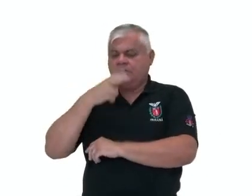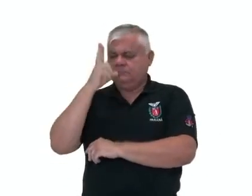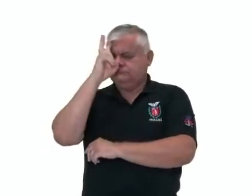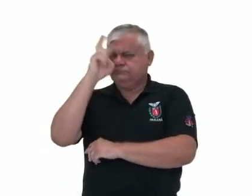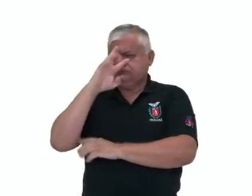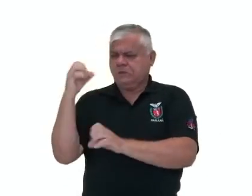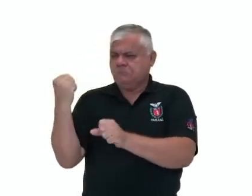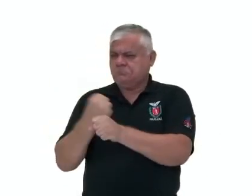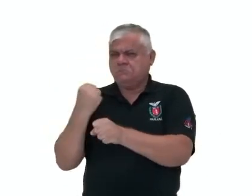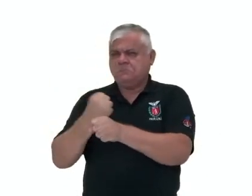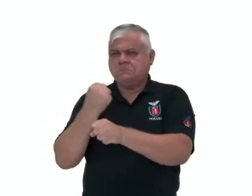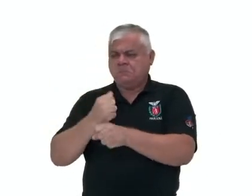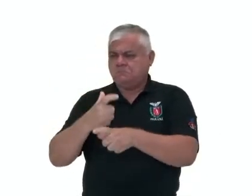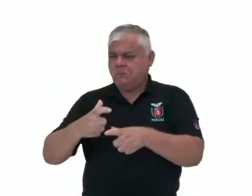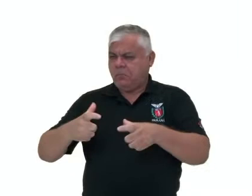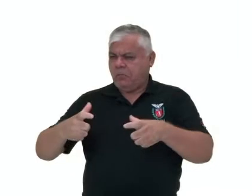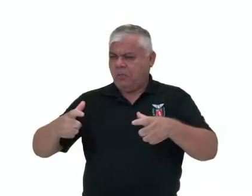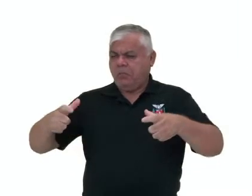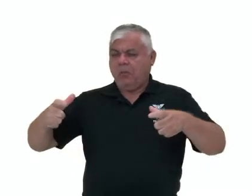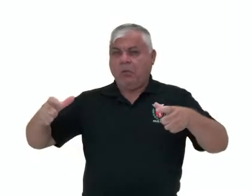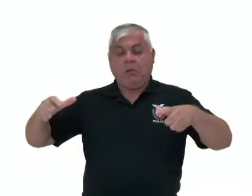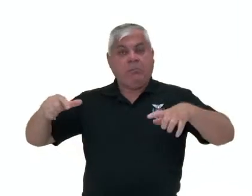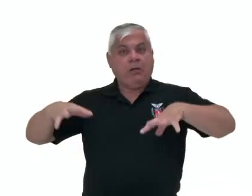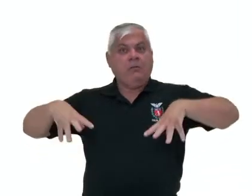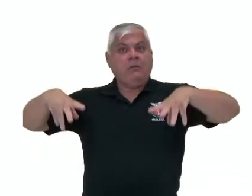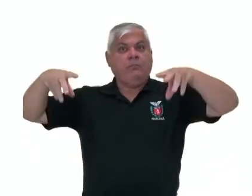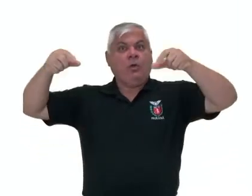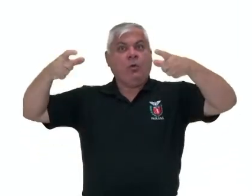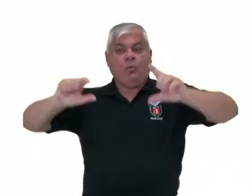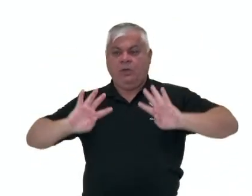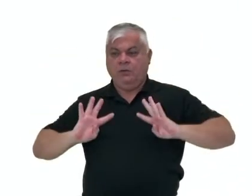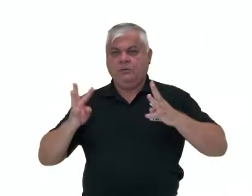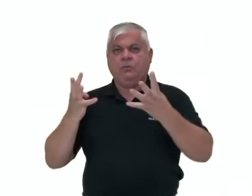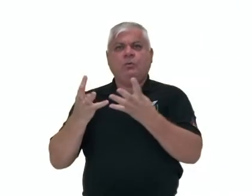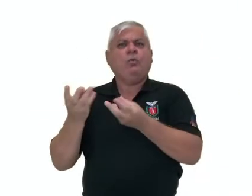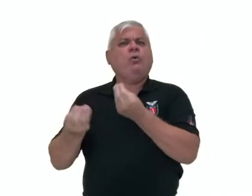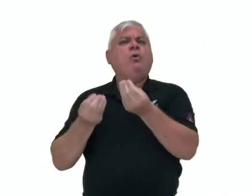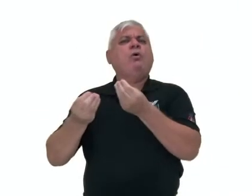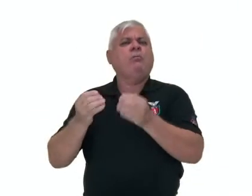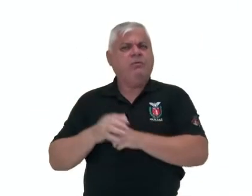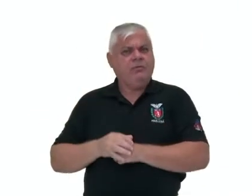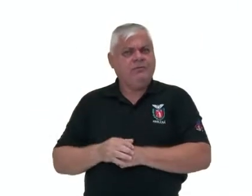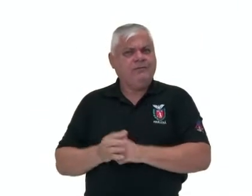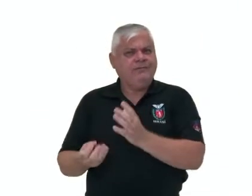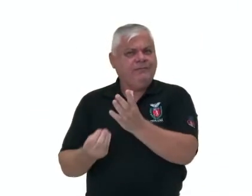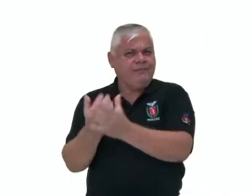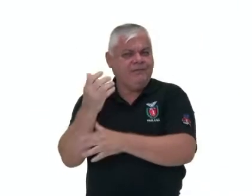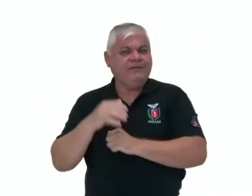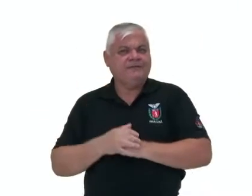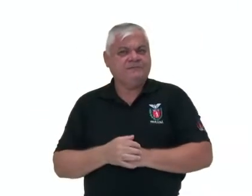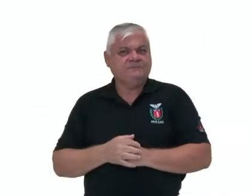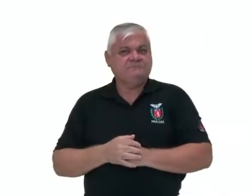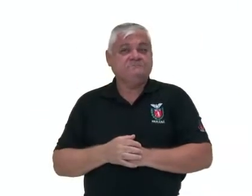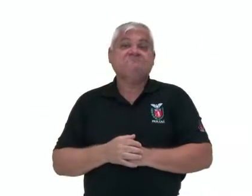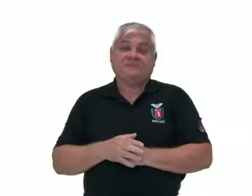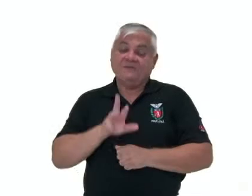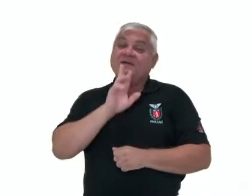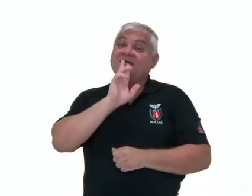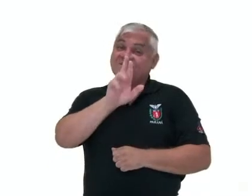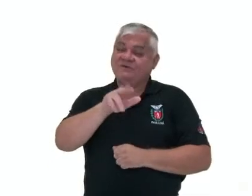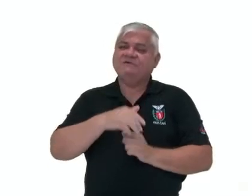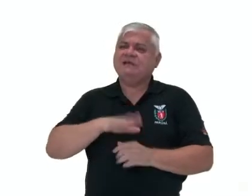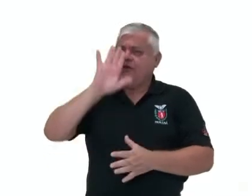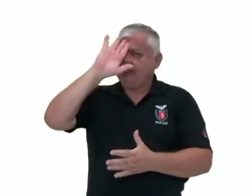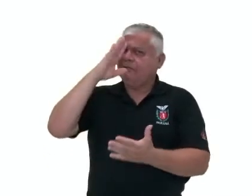da história humana. Explique como se formou o Império Inca. Acredita-se que os incas chegaram